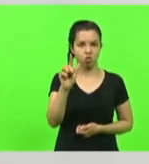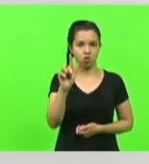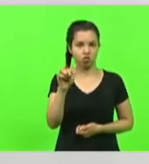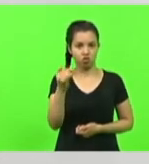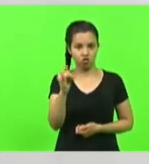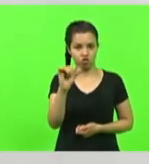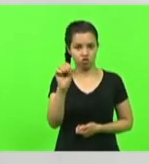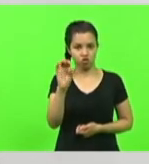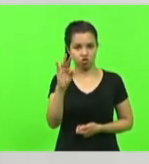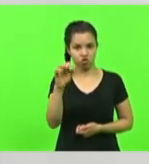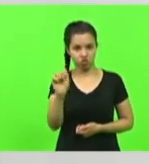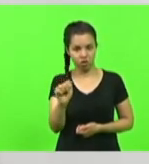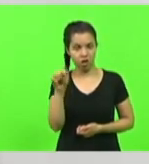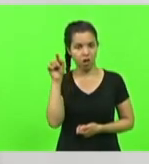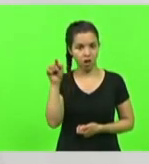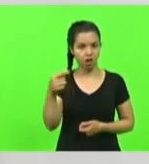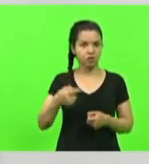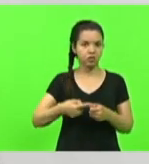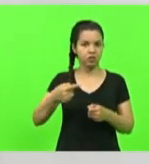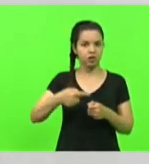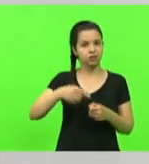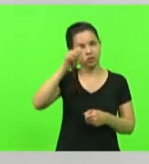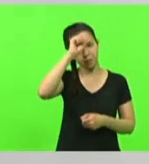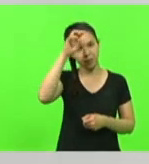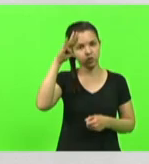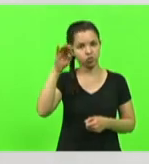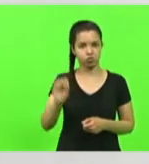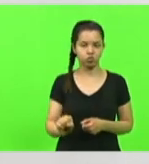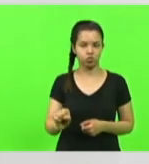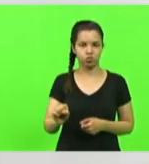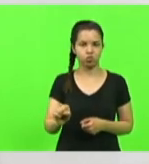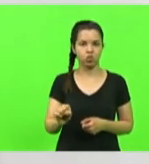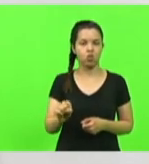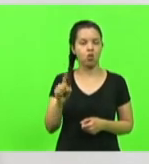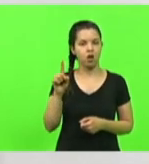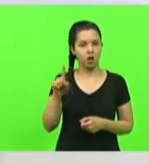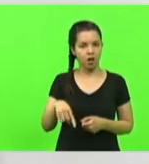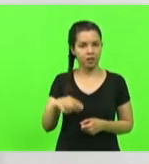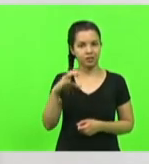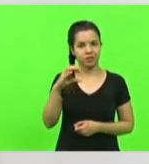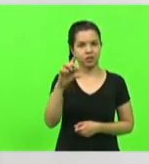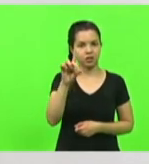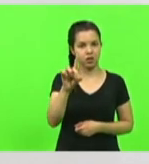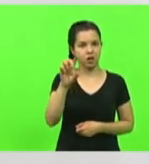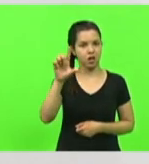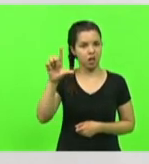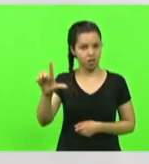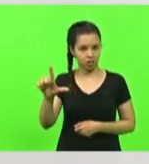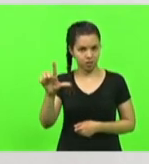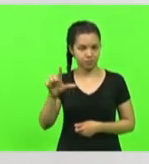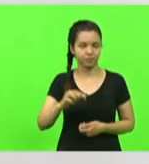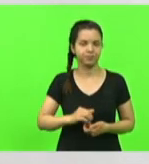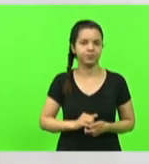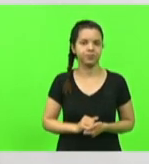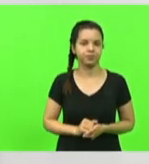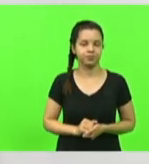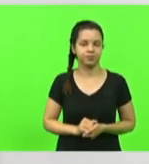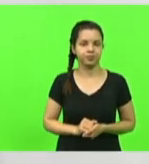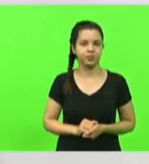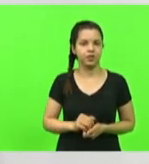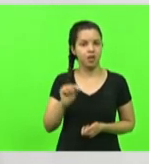A criação da CDL, Câmara de Dirigentes Logistas de São Bento do Sul, foi motivada pela